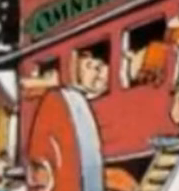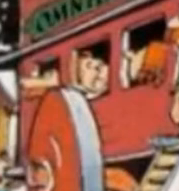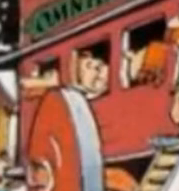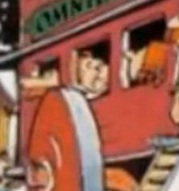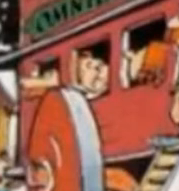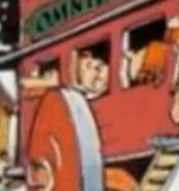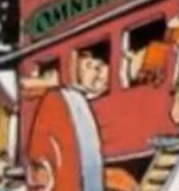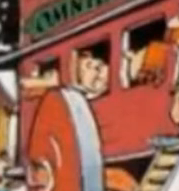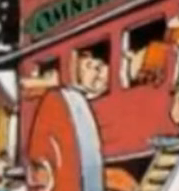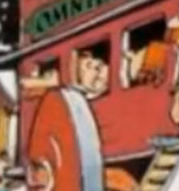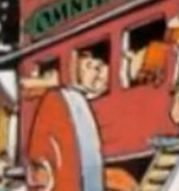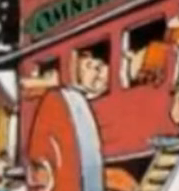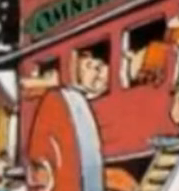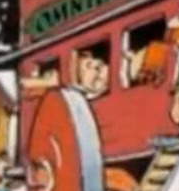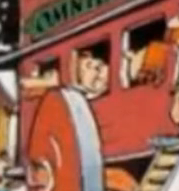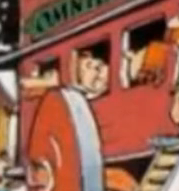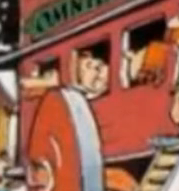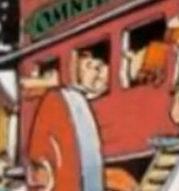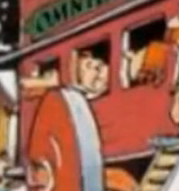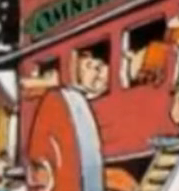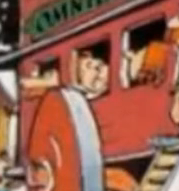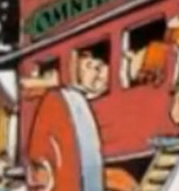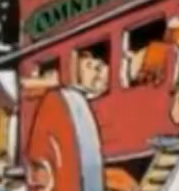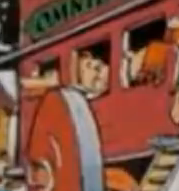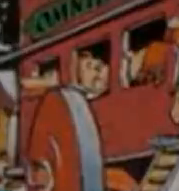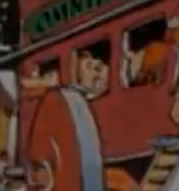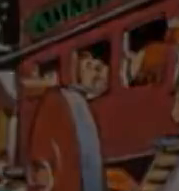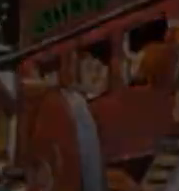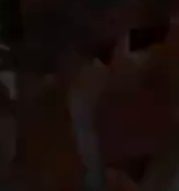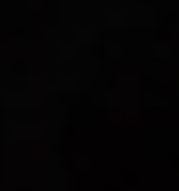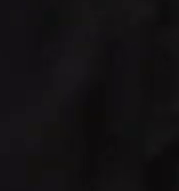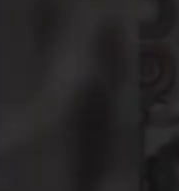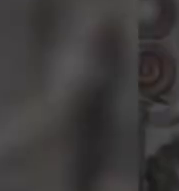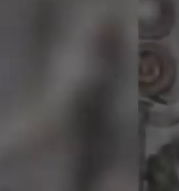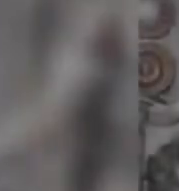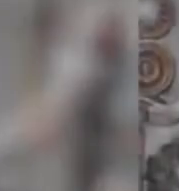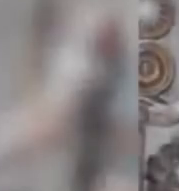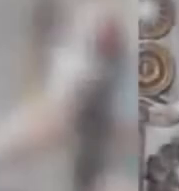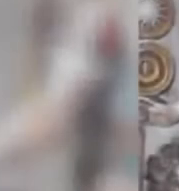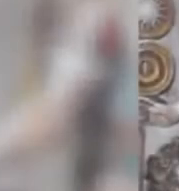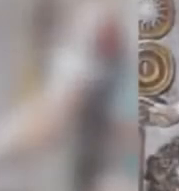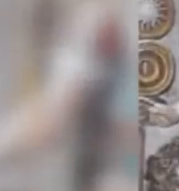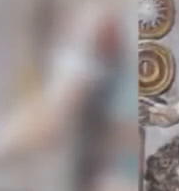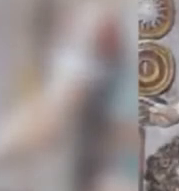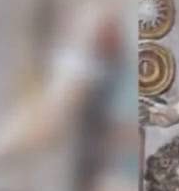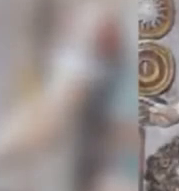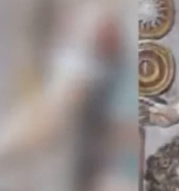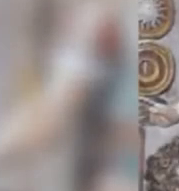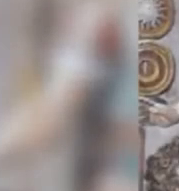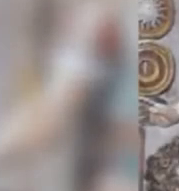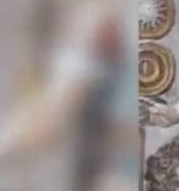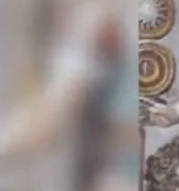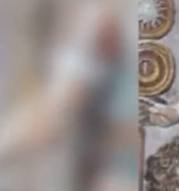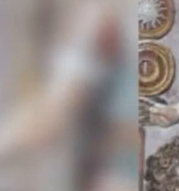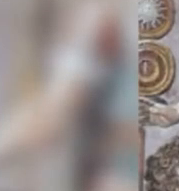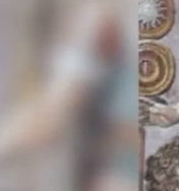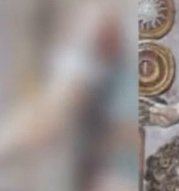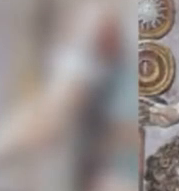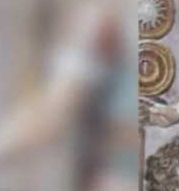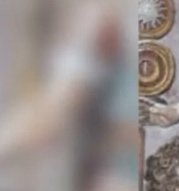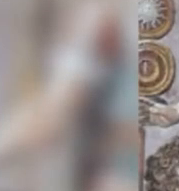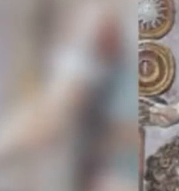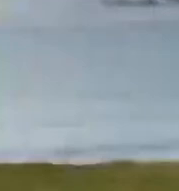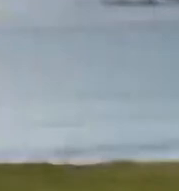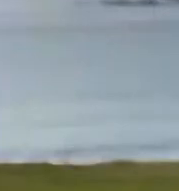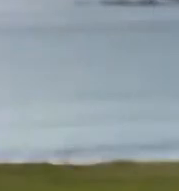e de Pomona se misturaram e acabaram se tornando um único feriado. Outra coisa que eles trouxeram para a Britânia foi